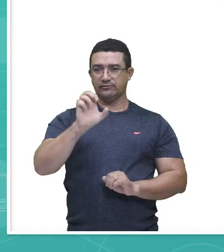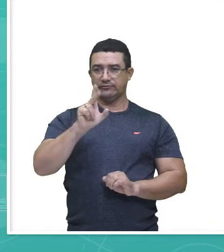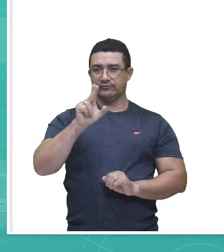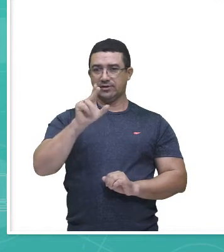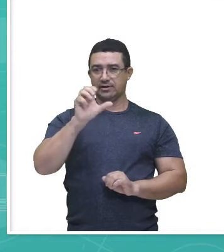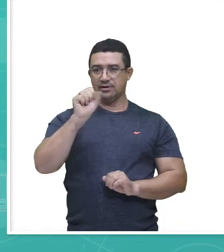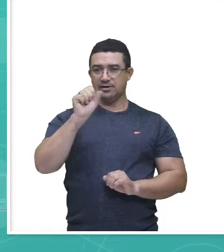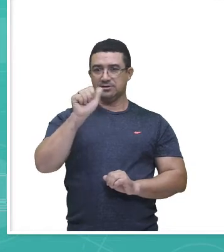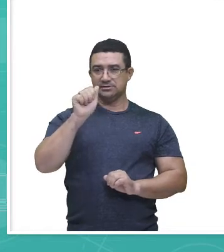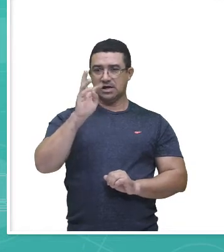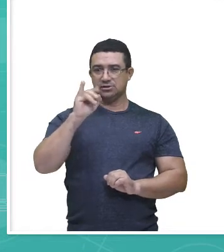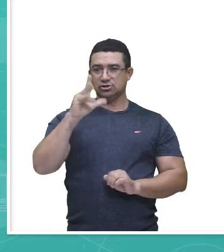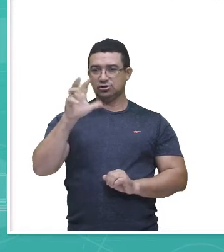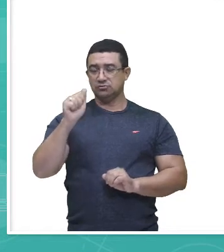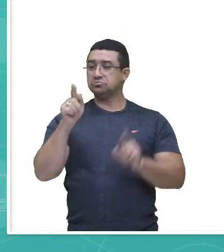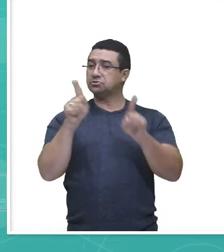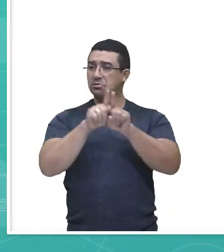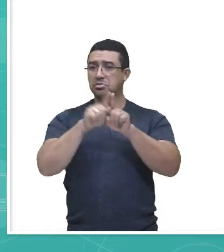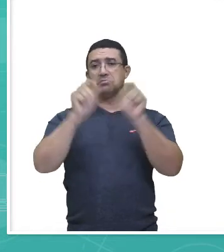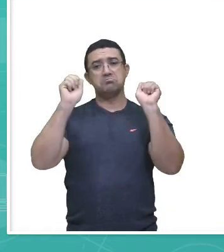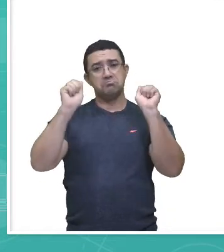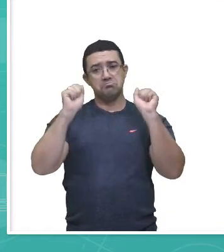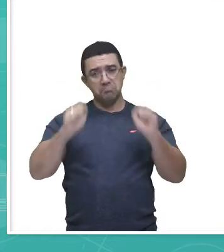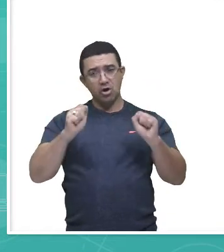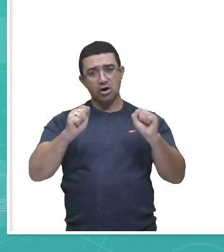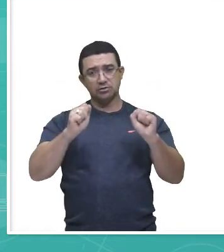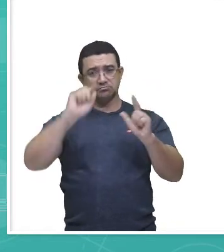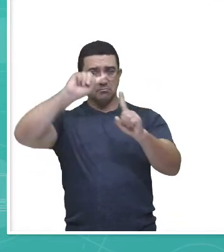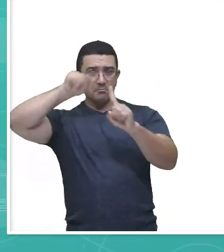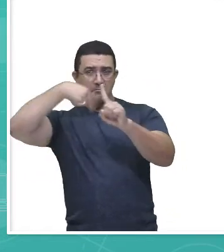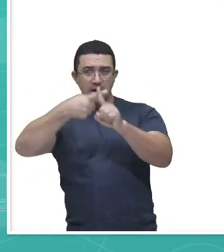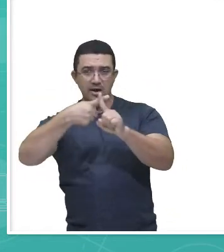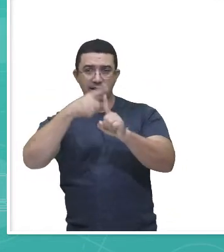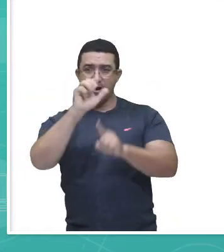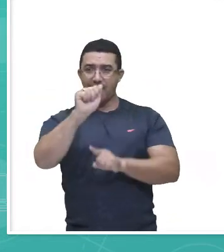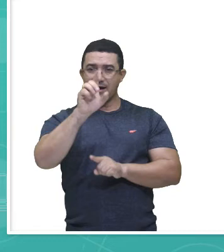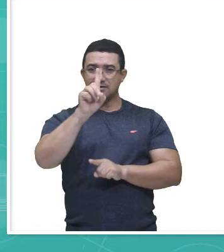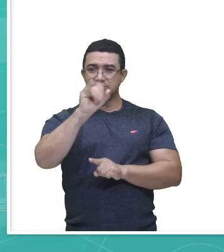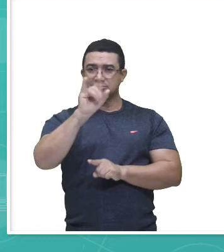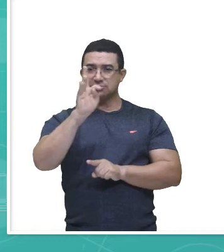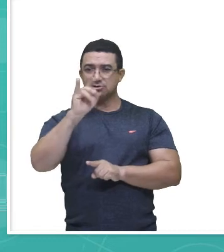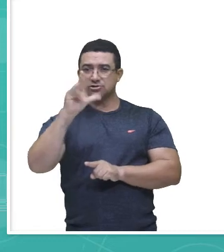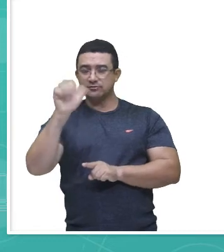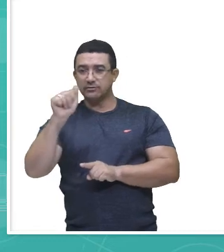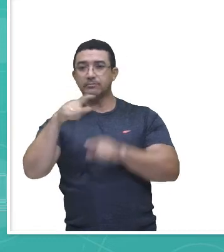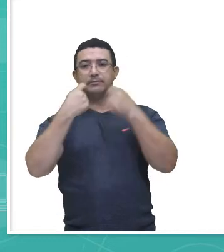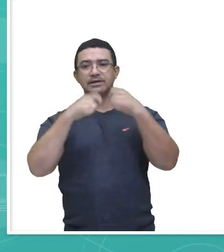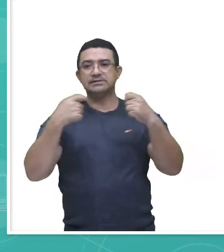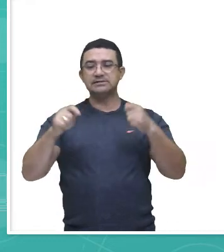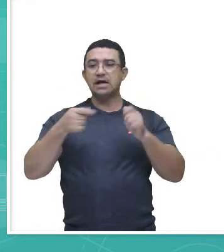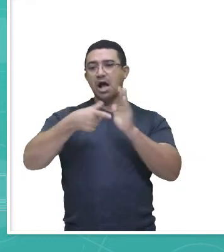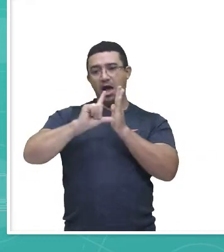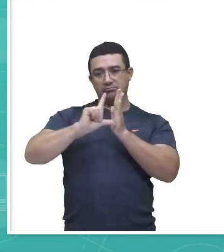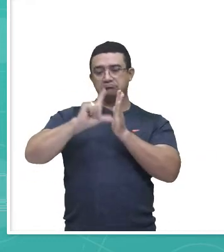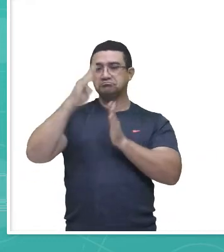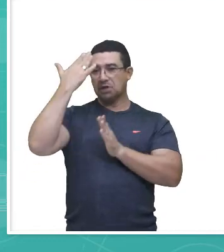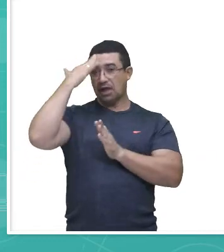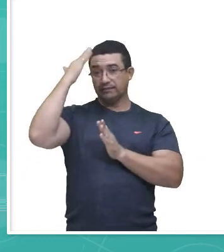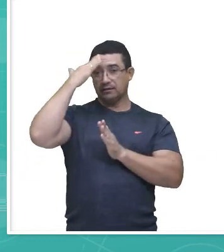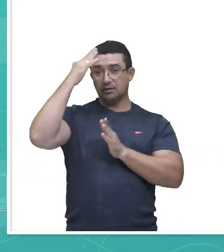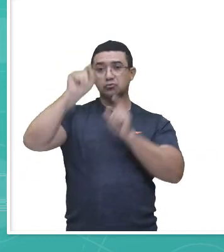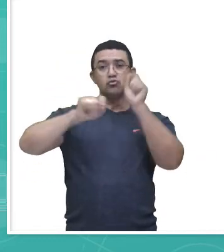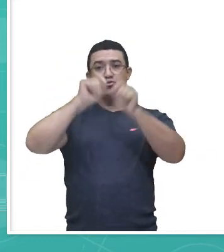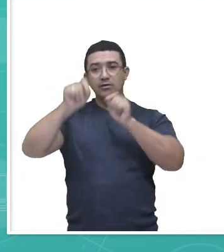tá? Também, tá? Então, por isso que nós temos que compreender, né, o que a